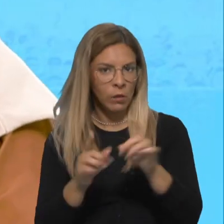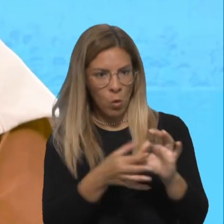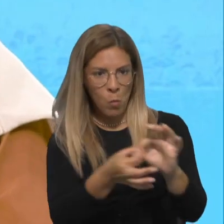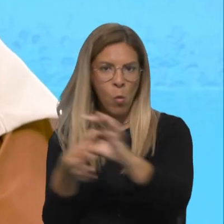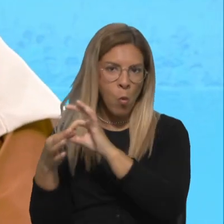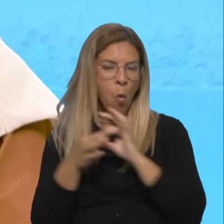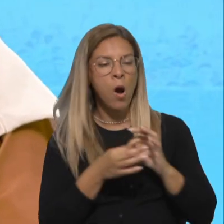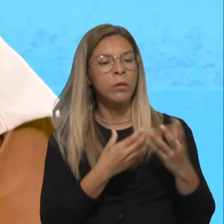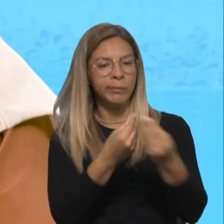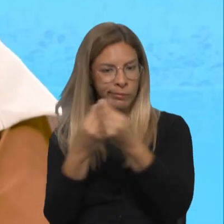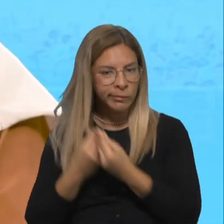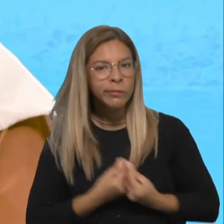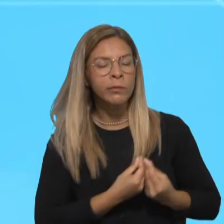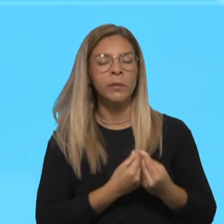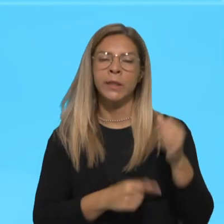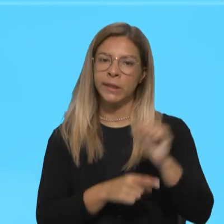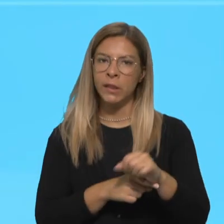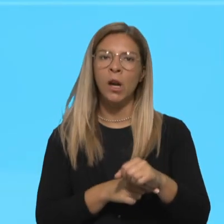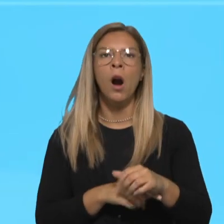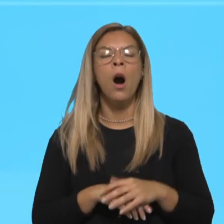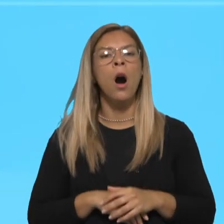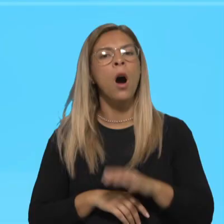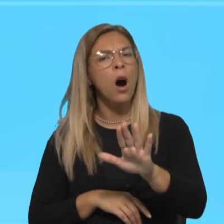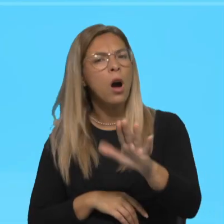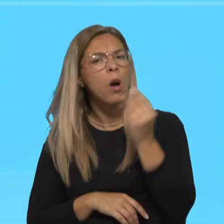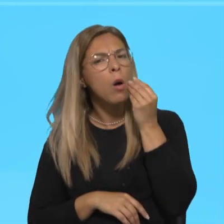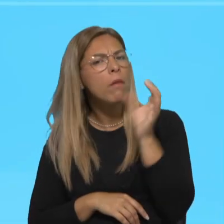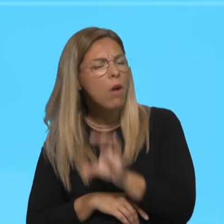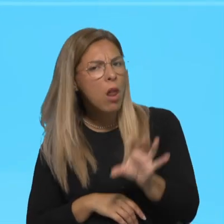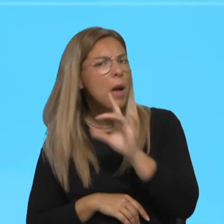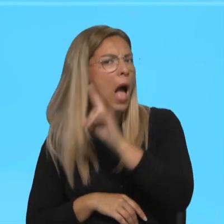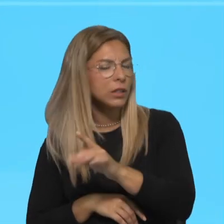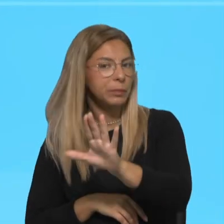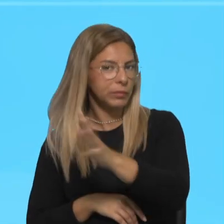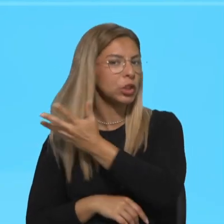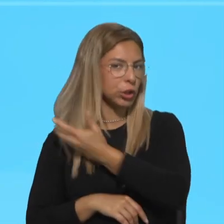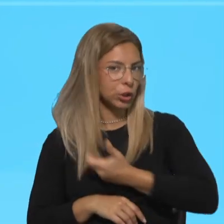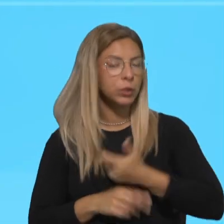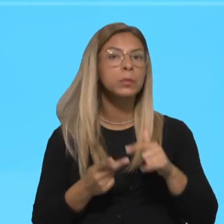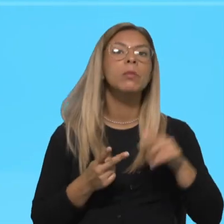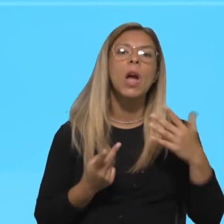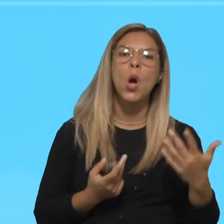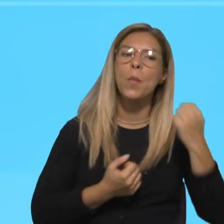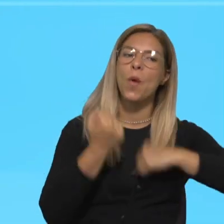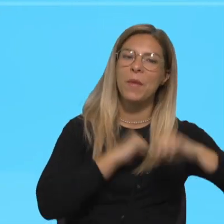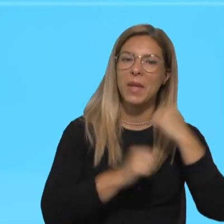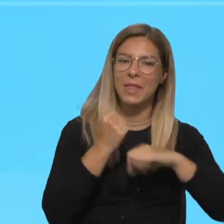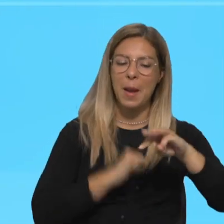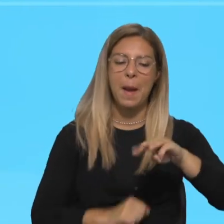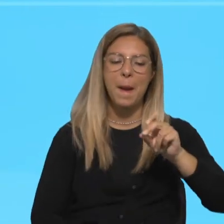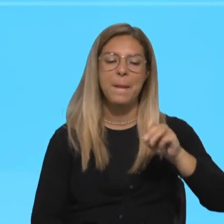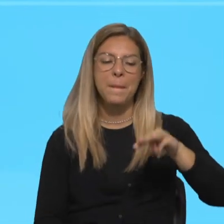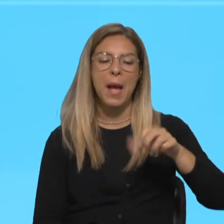da unidade entre todos. E já vamos ver como se concretiza. António Fonseca, movimento Mambré. Estamos a falar de